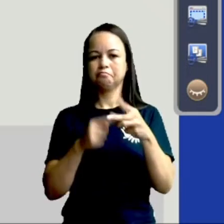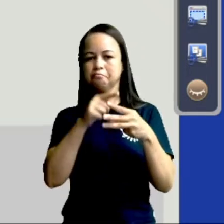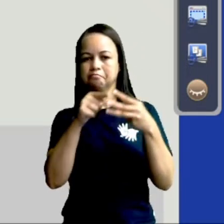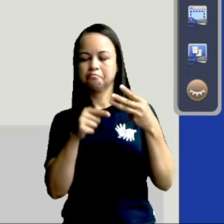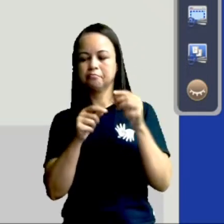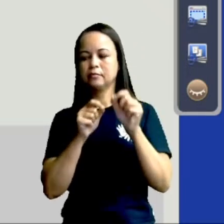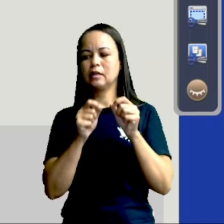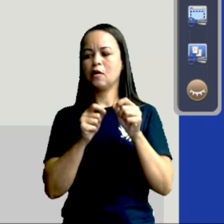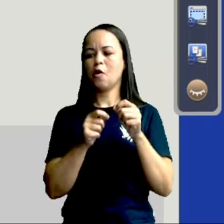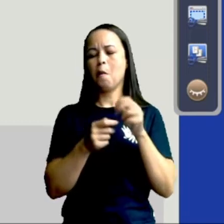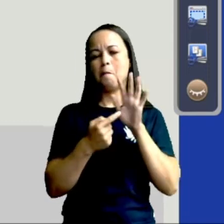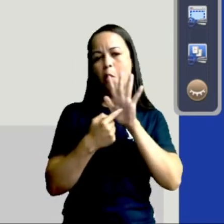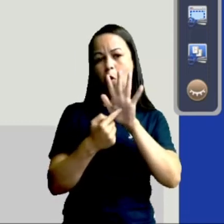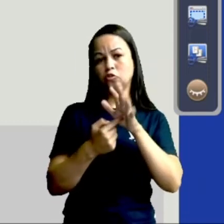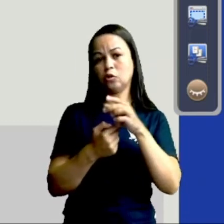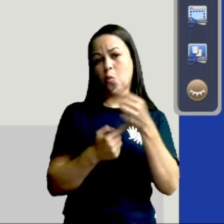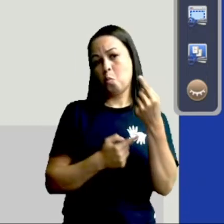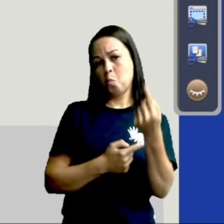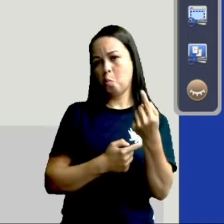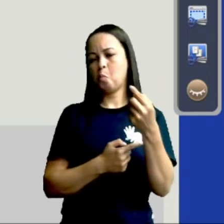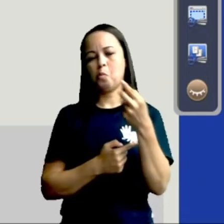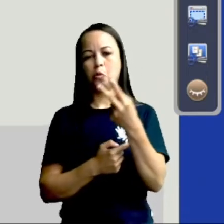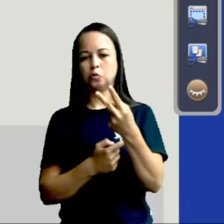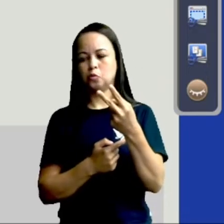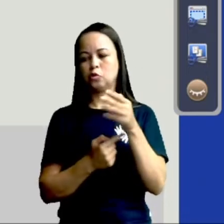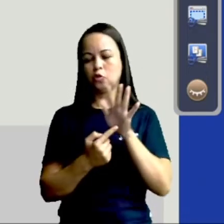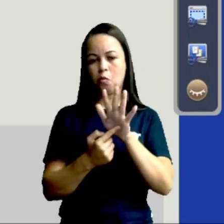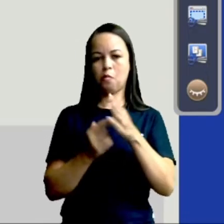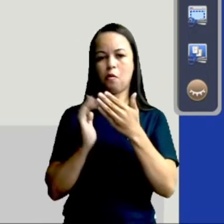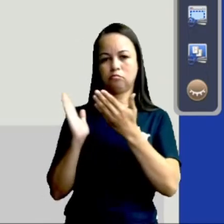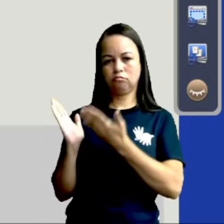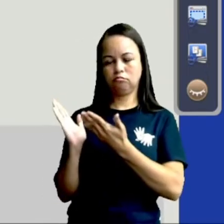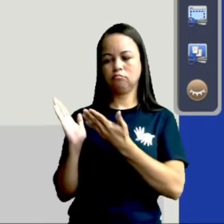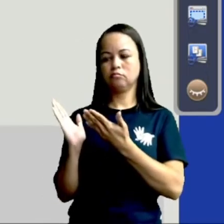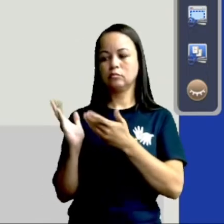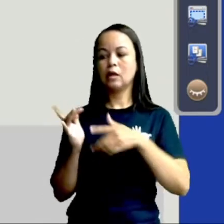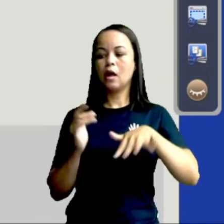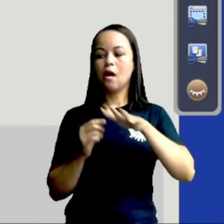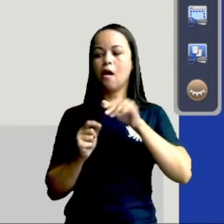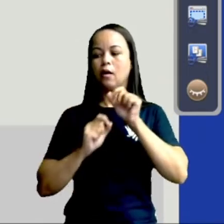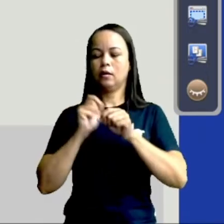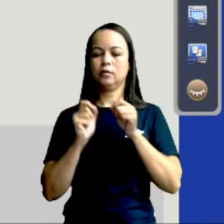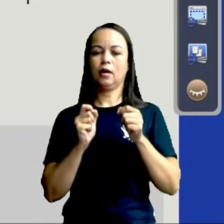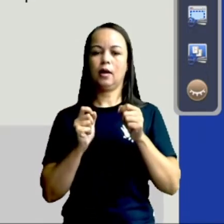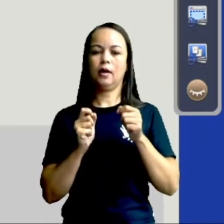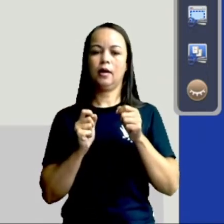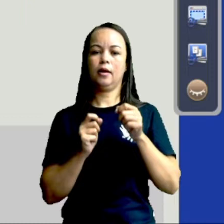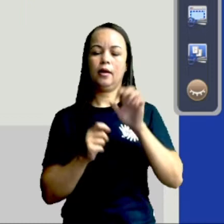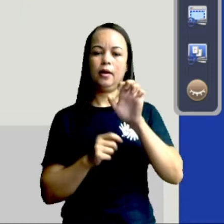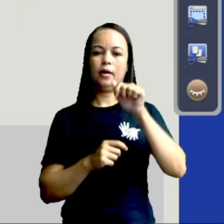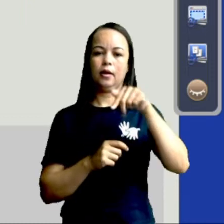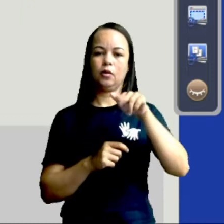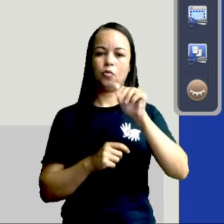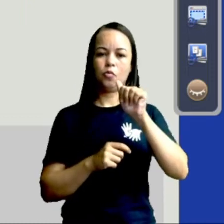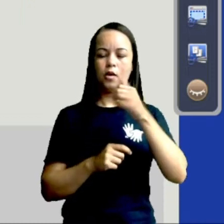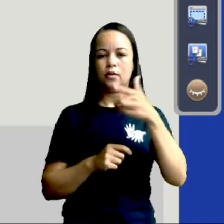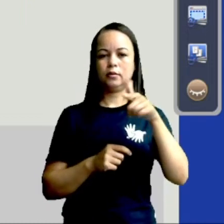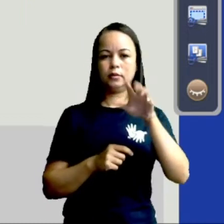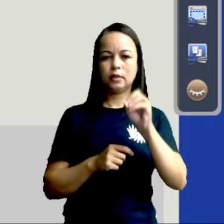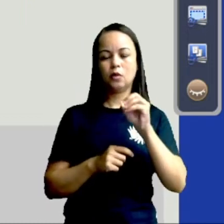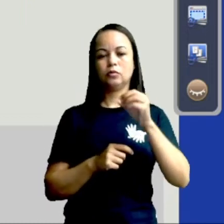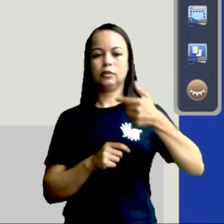com uma ou com duas, como nesses casos. E aqui nós dizemos que a equação de segundo grau, ela está na sua